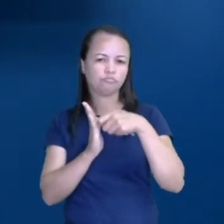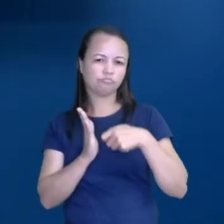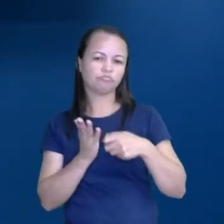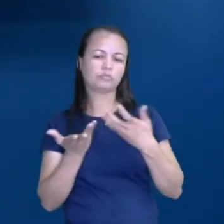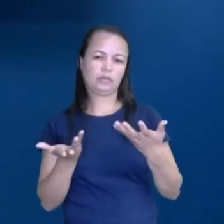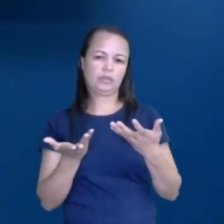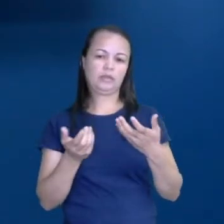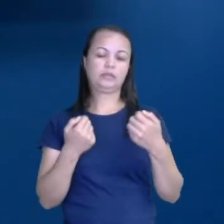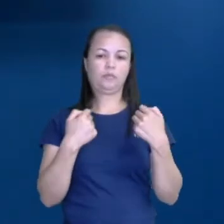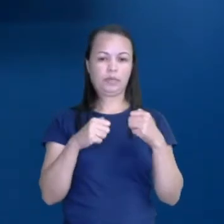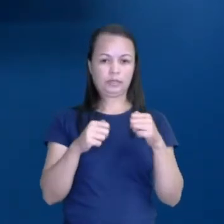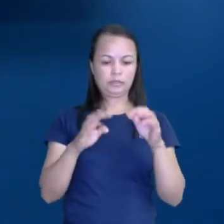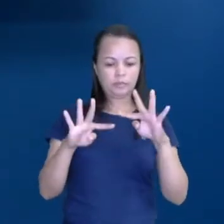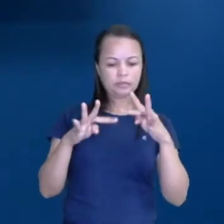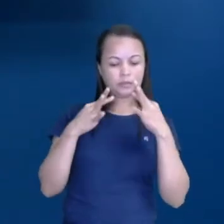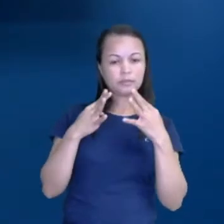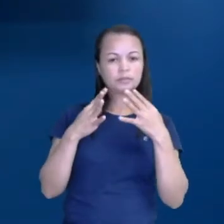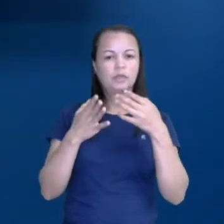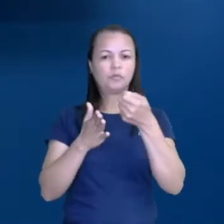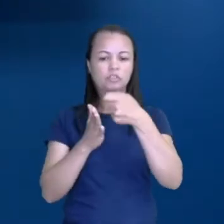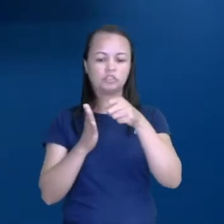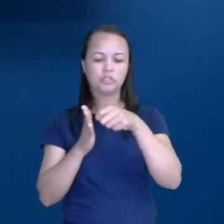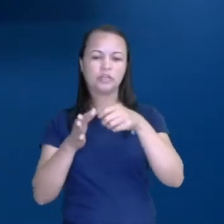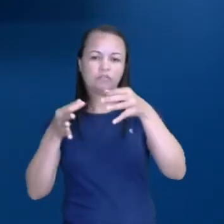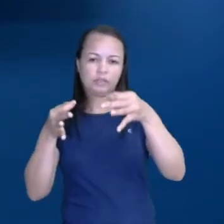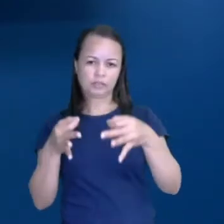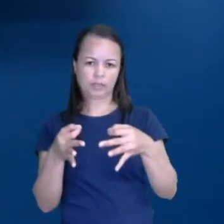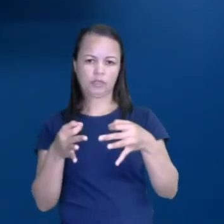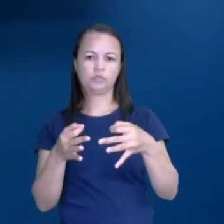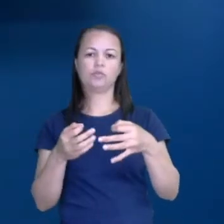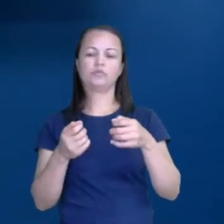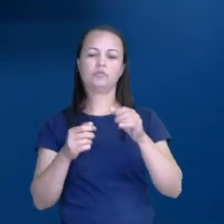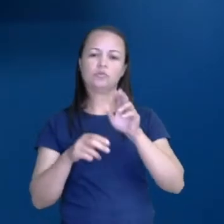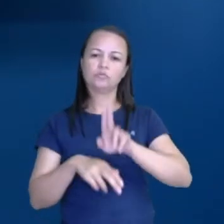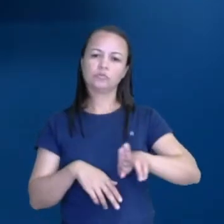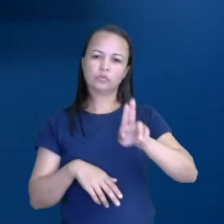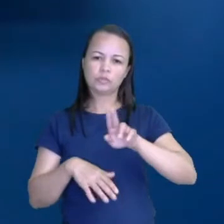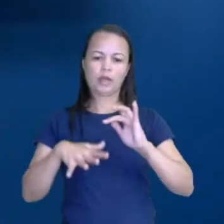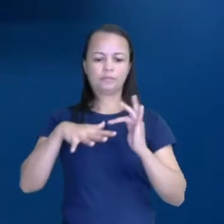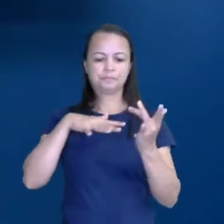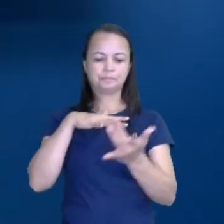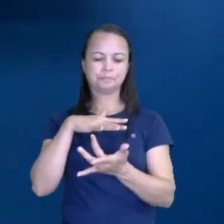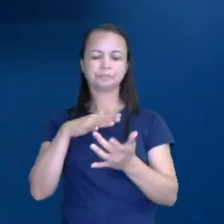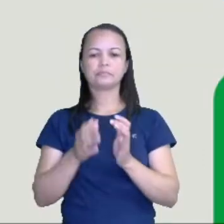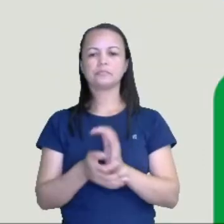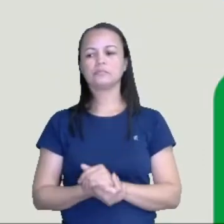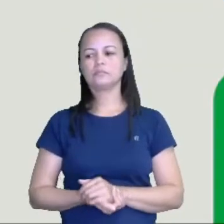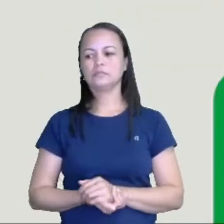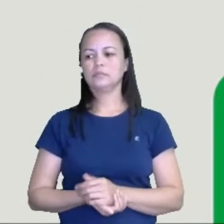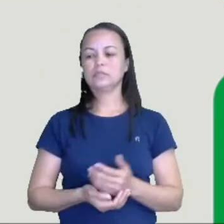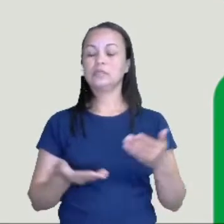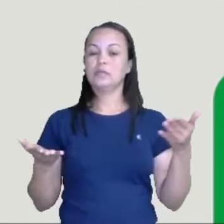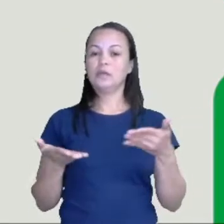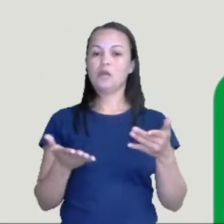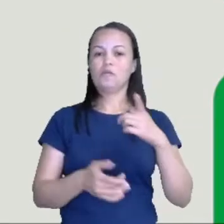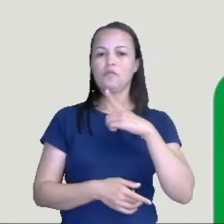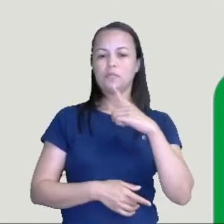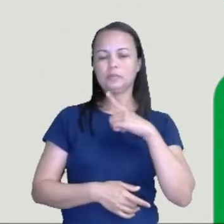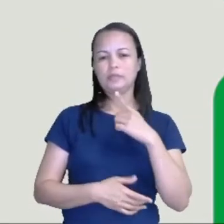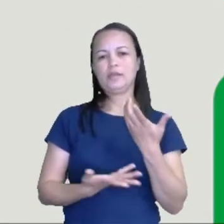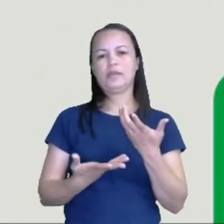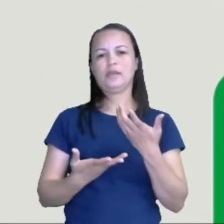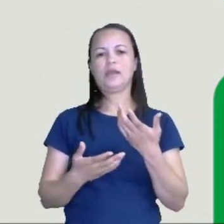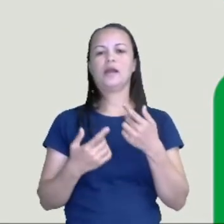escrever corretinho quando a gente for usar as redes sociais. E aqui nós vamos ter a variação linguística